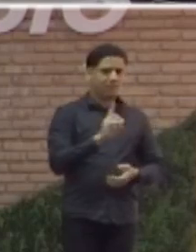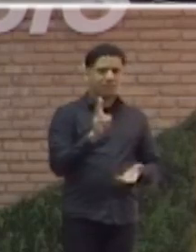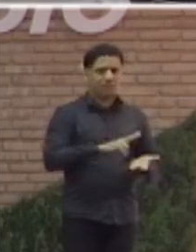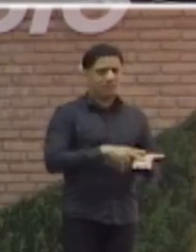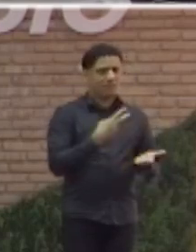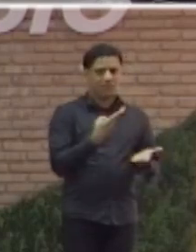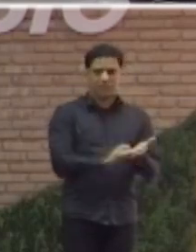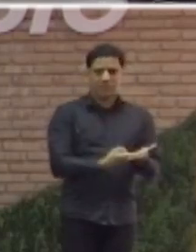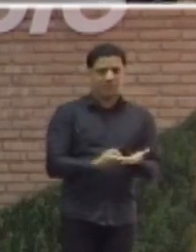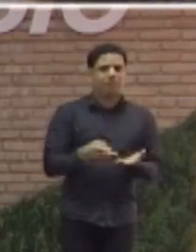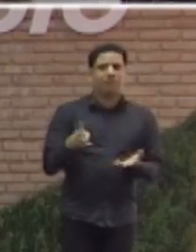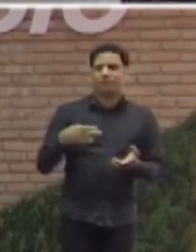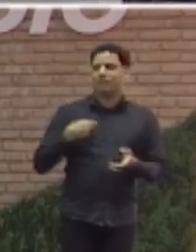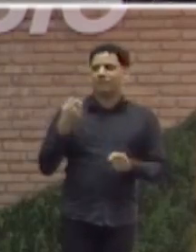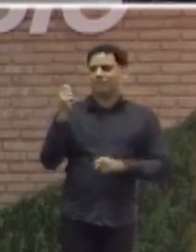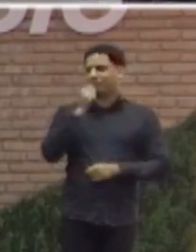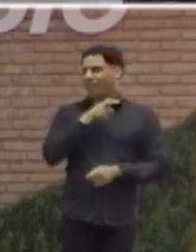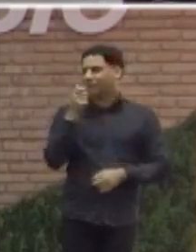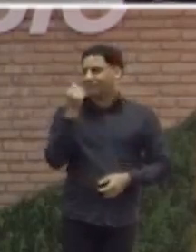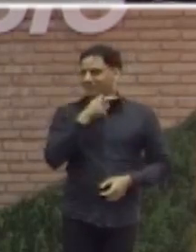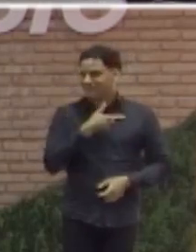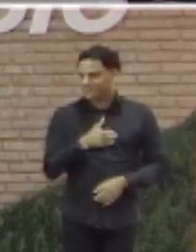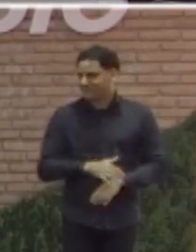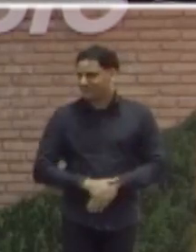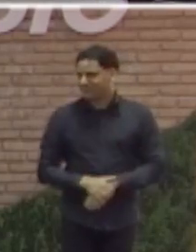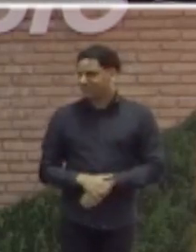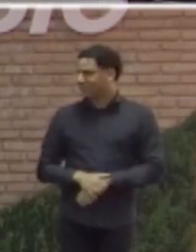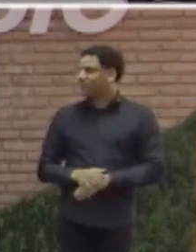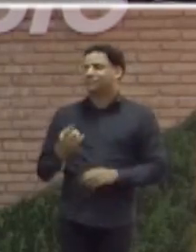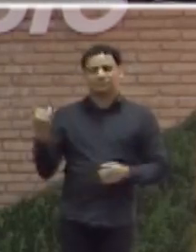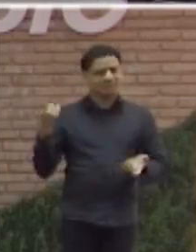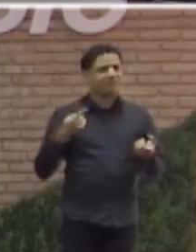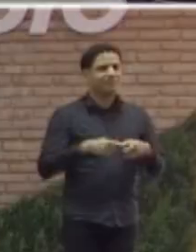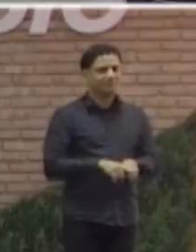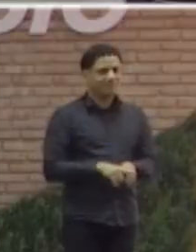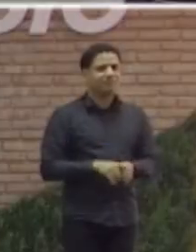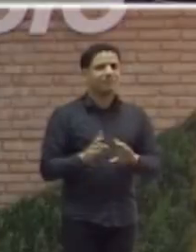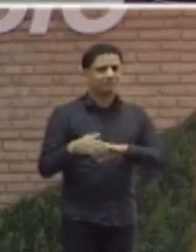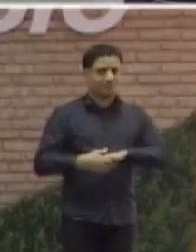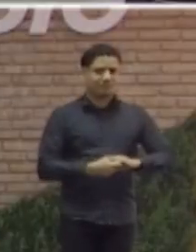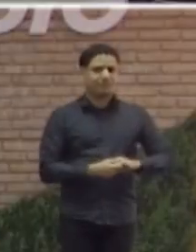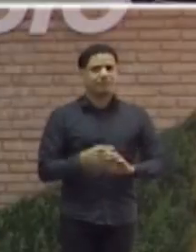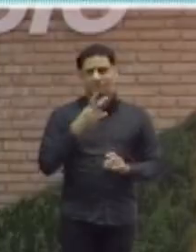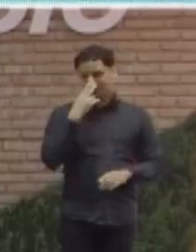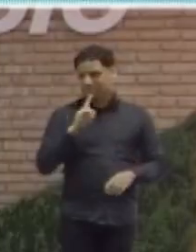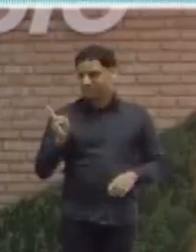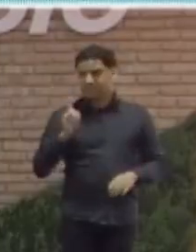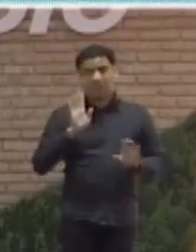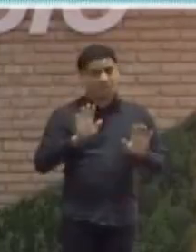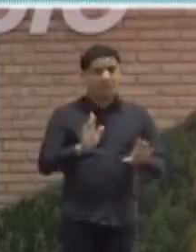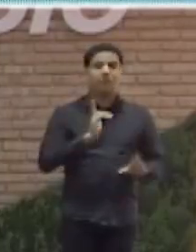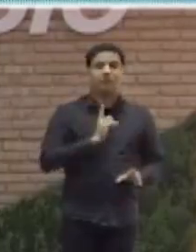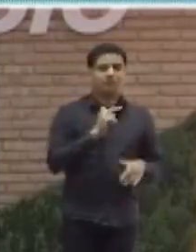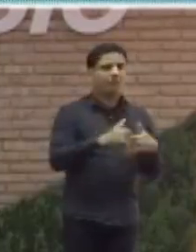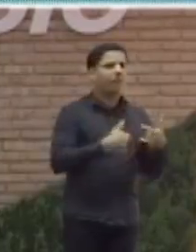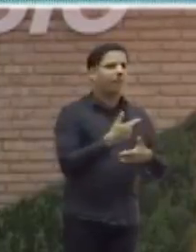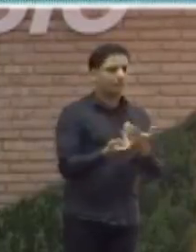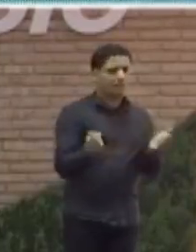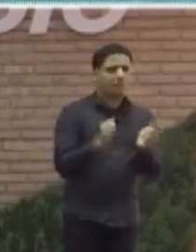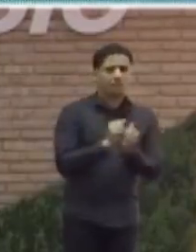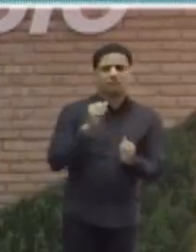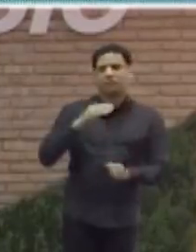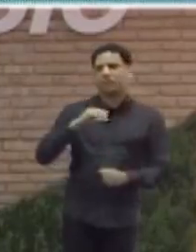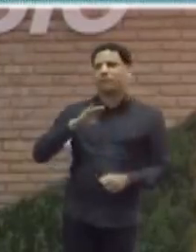enfim. E ele é um parceiro, também já, parece que não, mas ele já tem um trabalho bacana com a CEBIC,